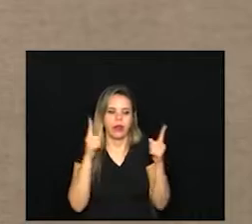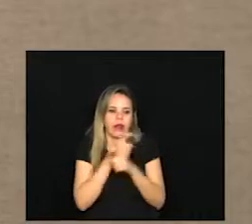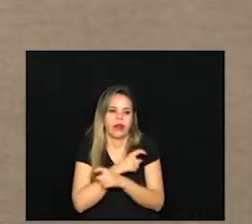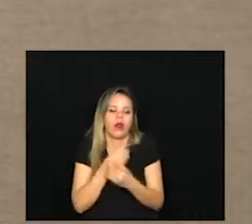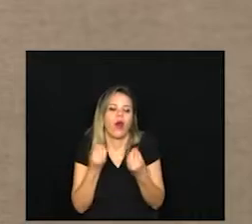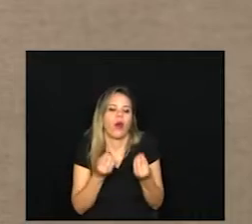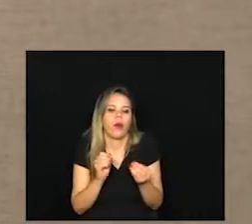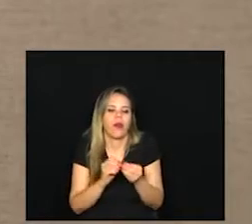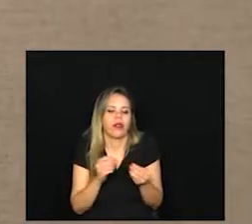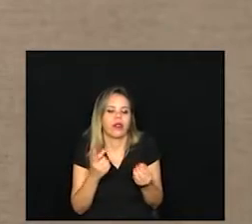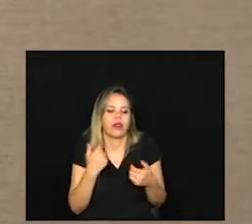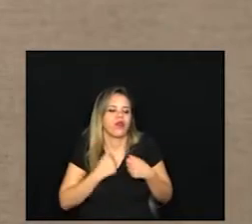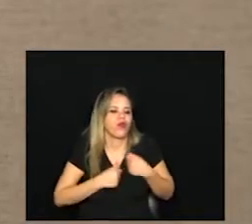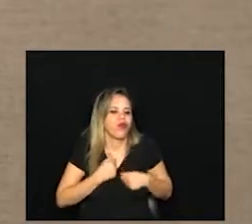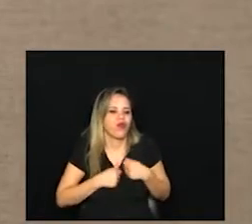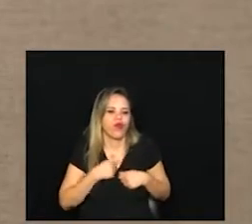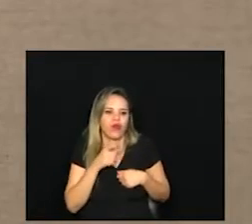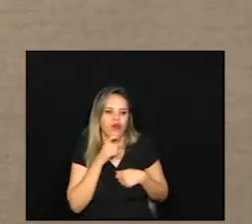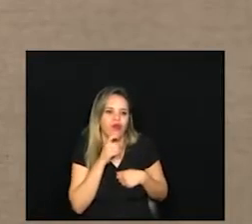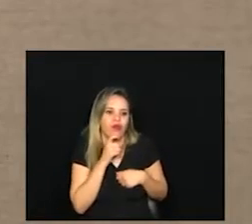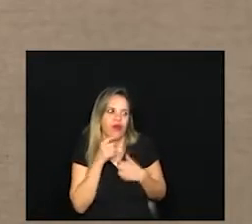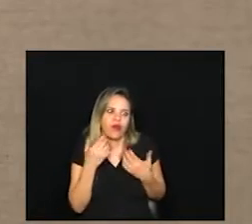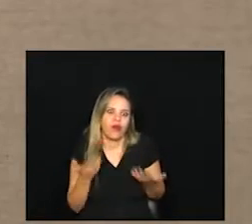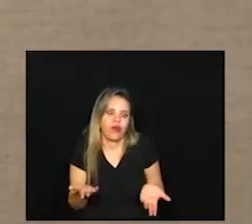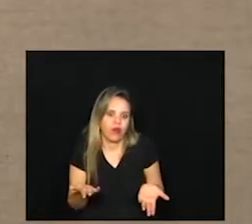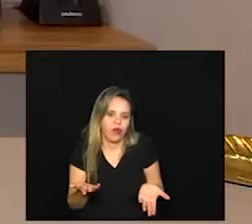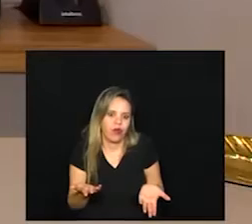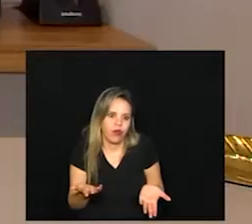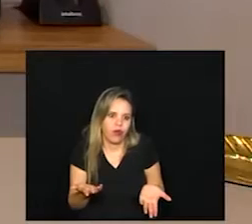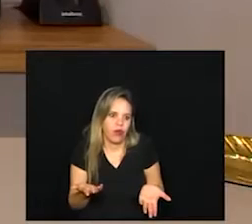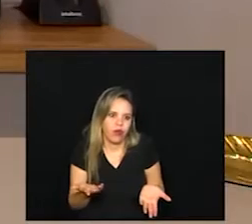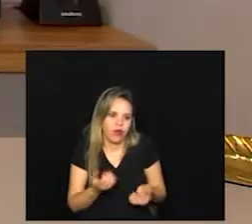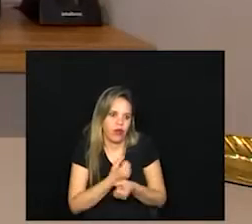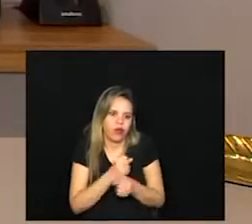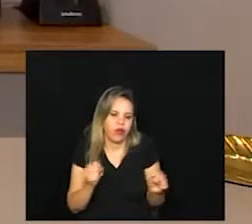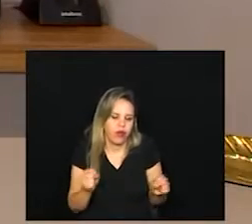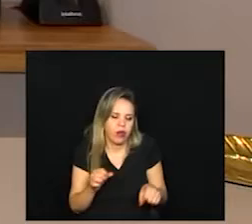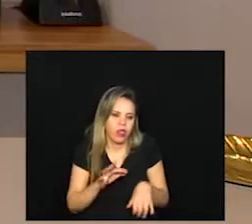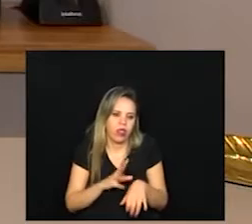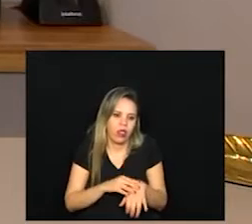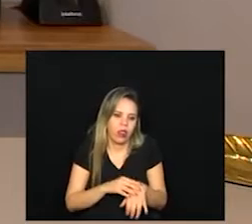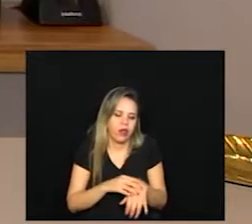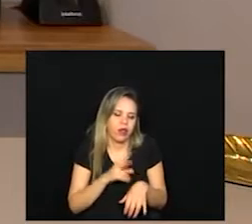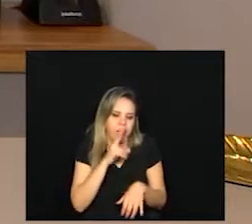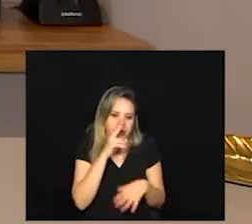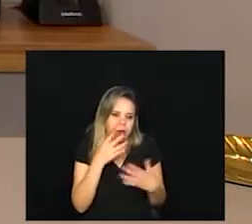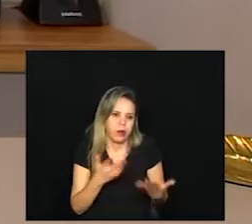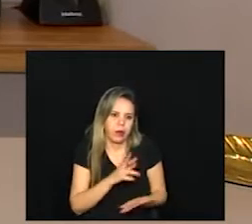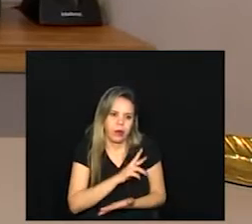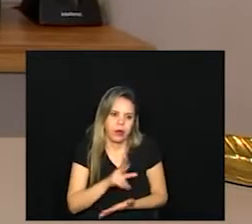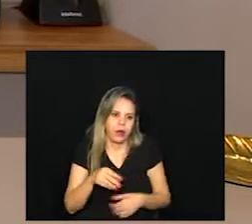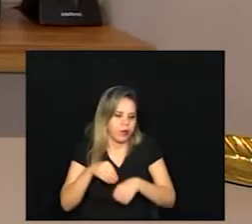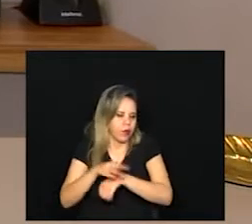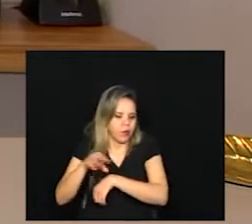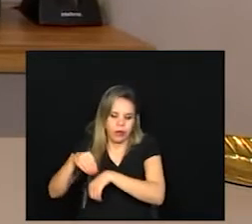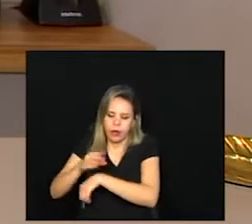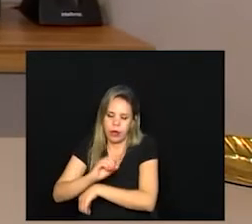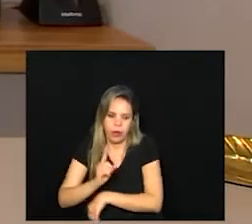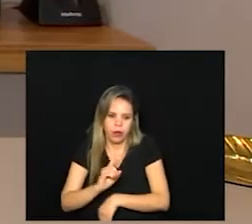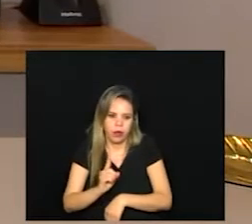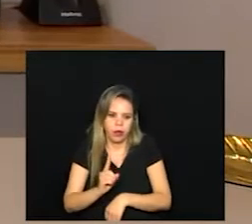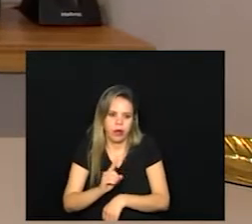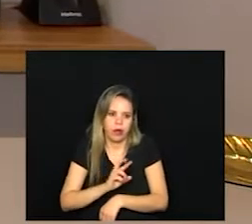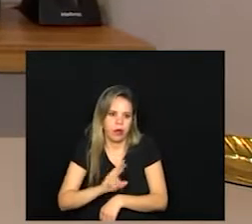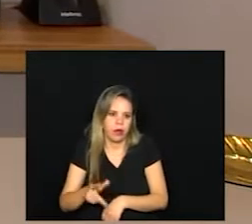porque como você não vai tomar um banho quente nesse frio, né? Não tem como. É uma doença crônica, ela não é transmissível.